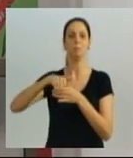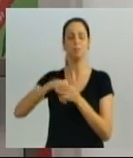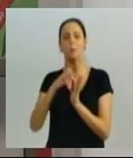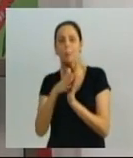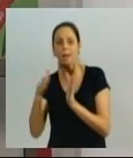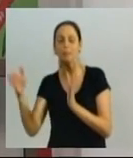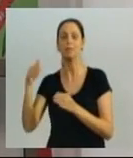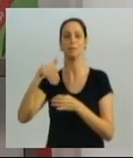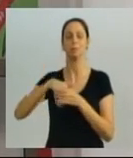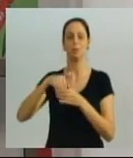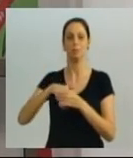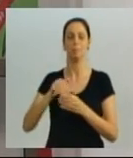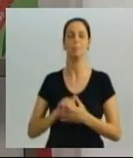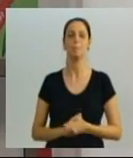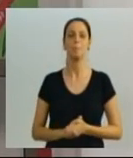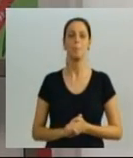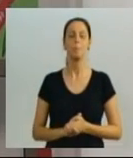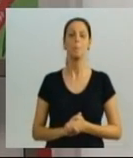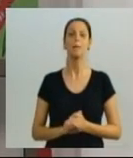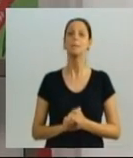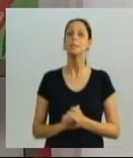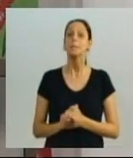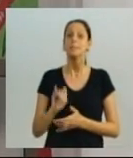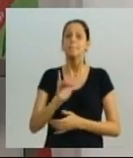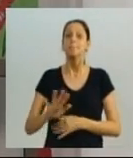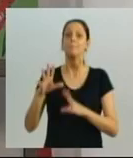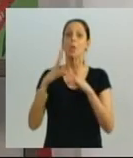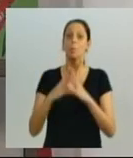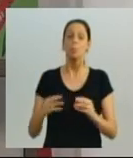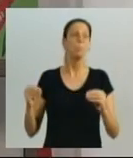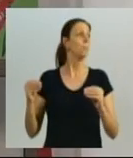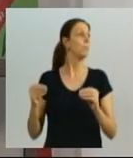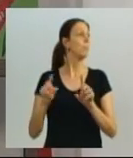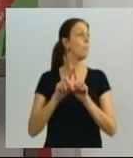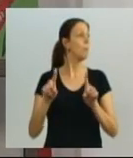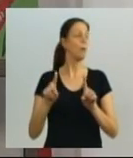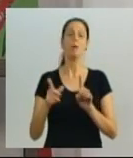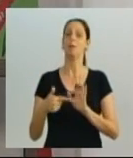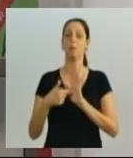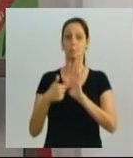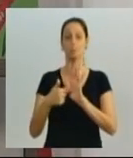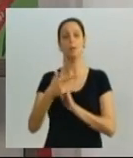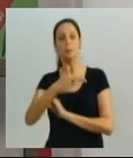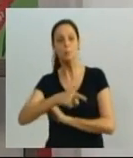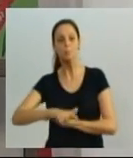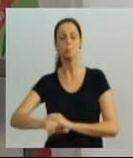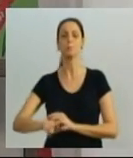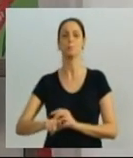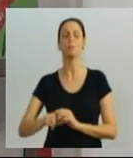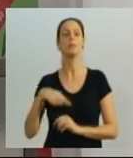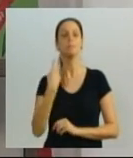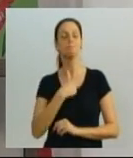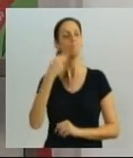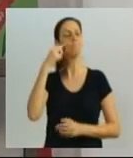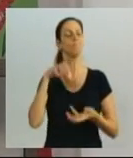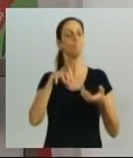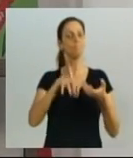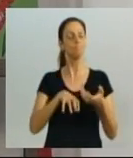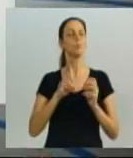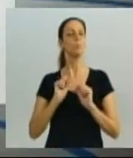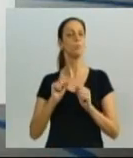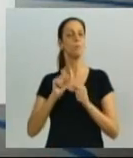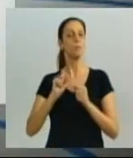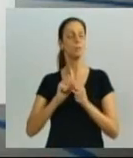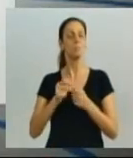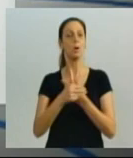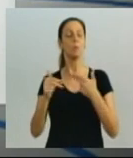campanhas. A imagem subiu, né? A imagem sumiu, mas quero reforçar. Nós esperávamos que o Congresso fizesse alguma coisa mais